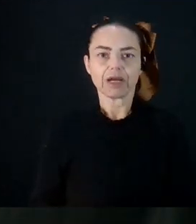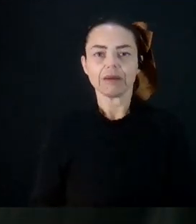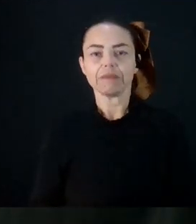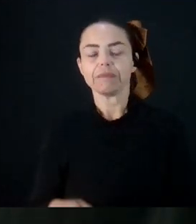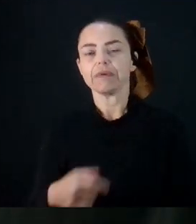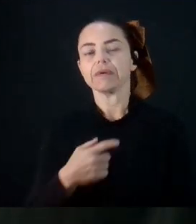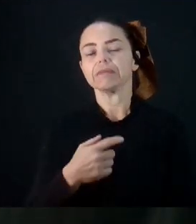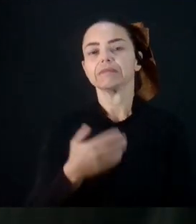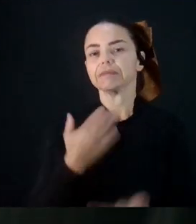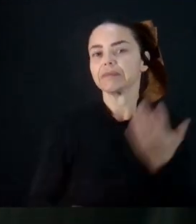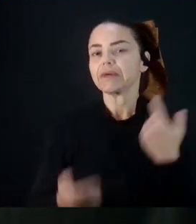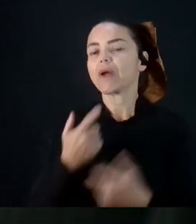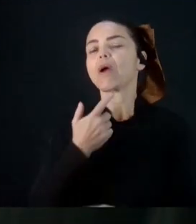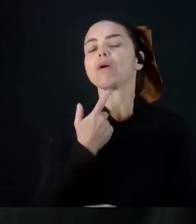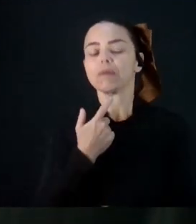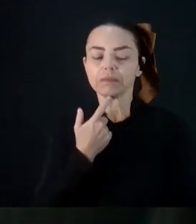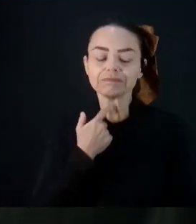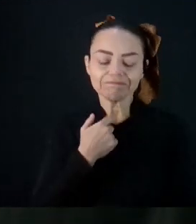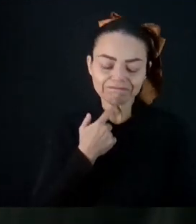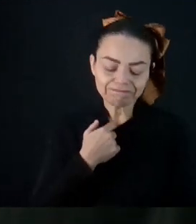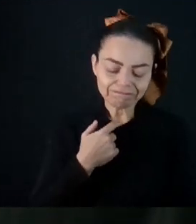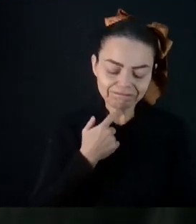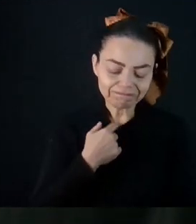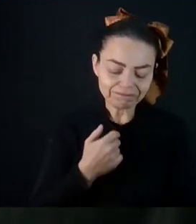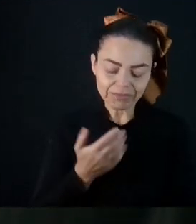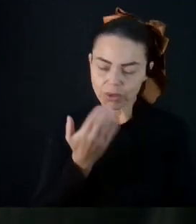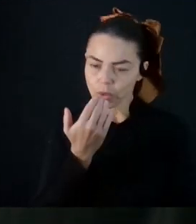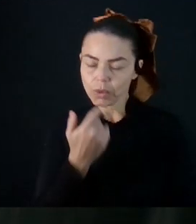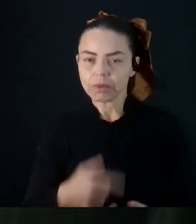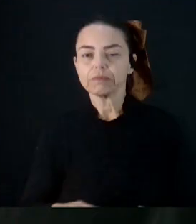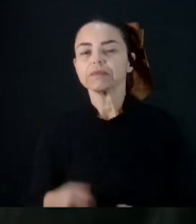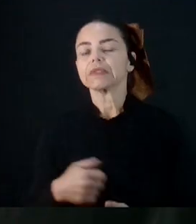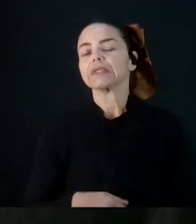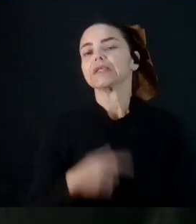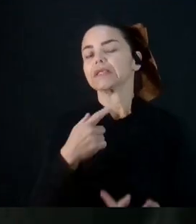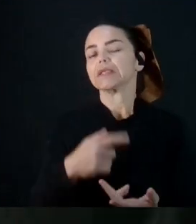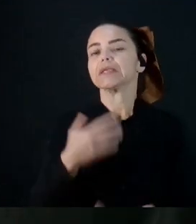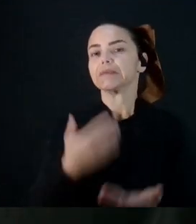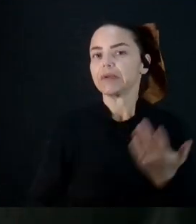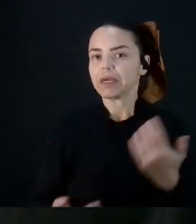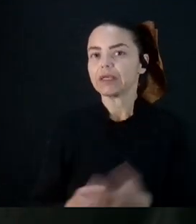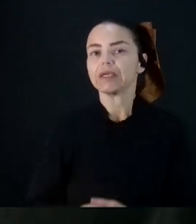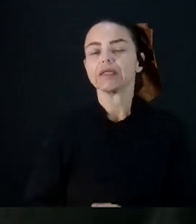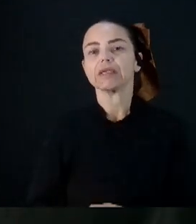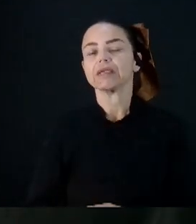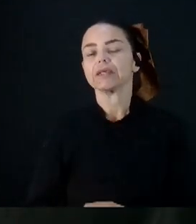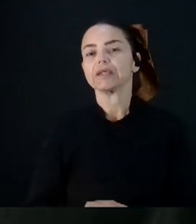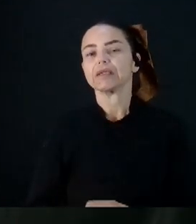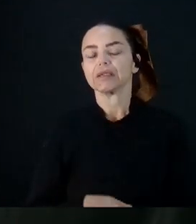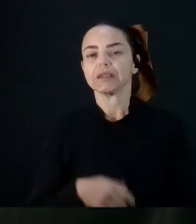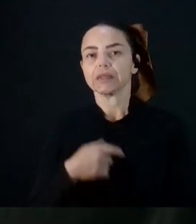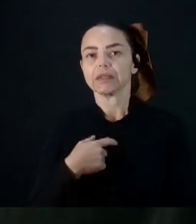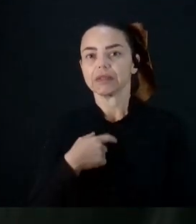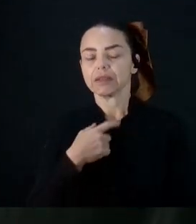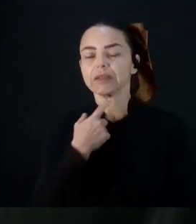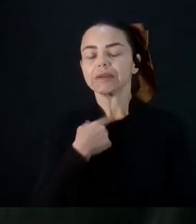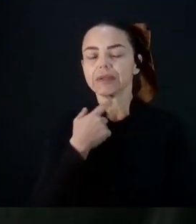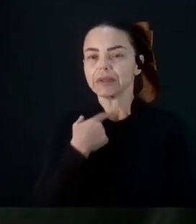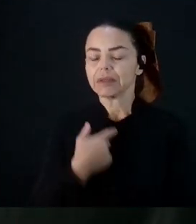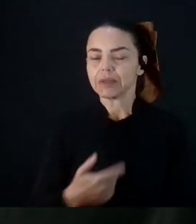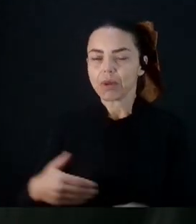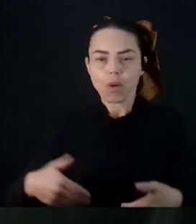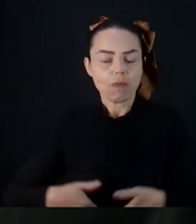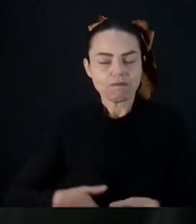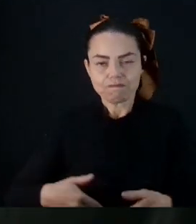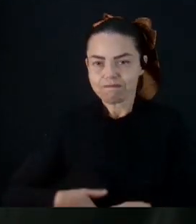vai crescendo com essa criança, né? E aí chega em uma fase que, sim, vai acender o alerta